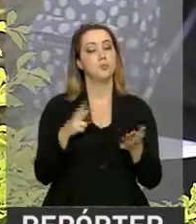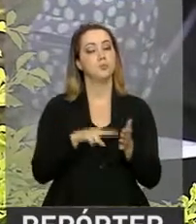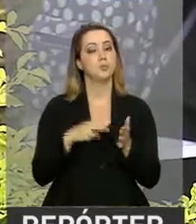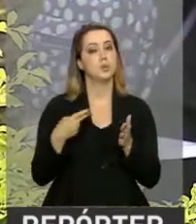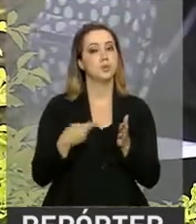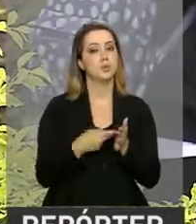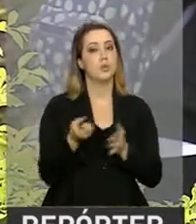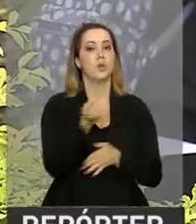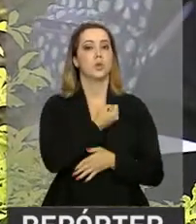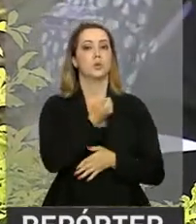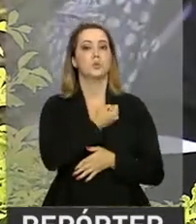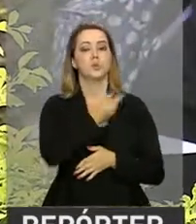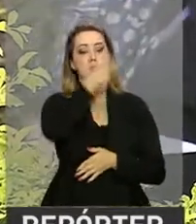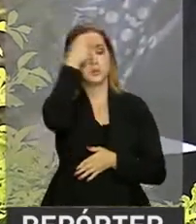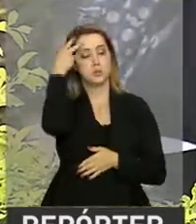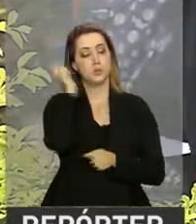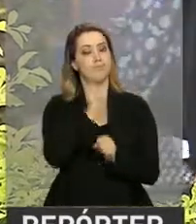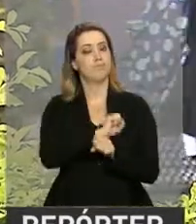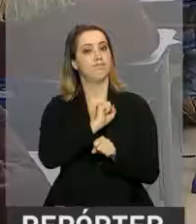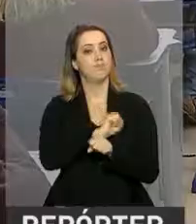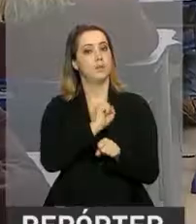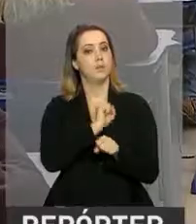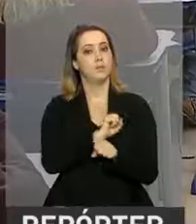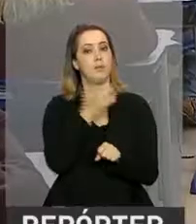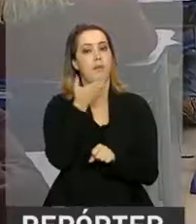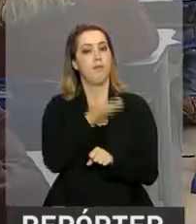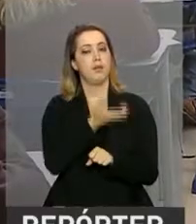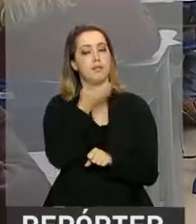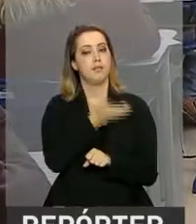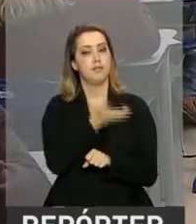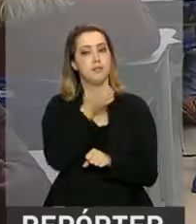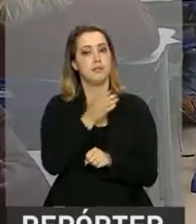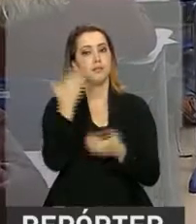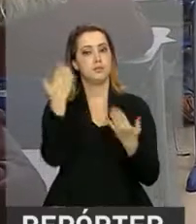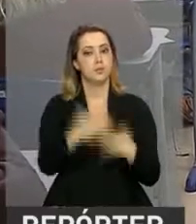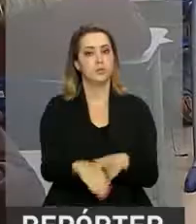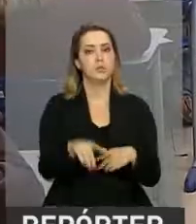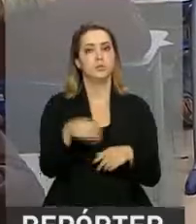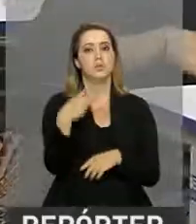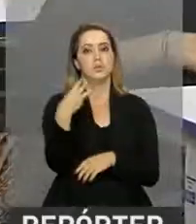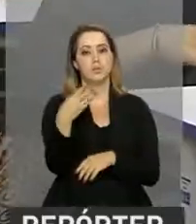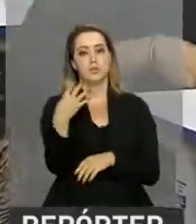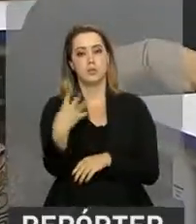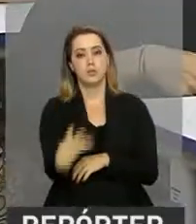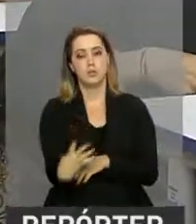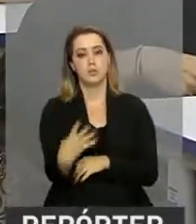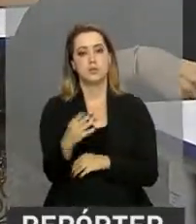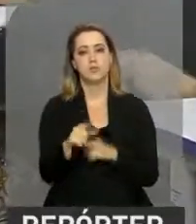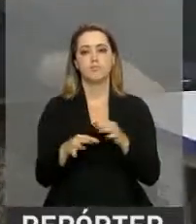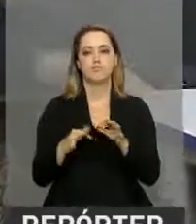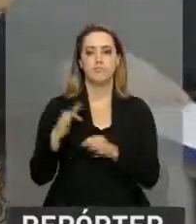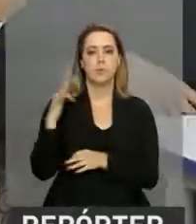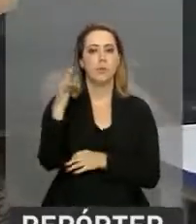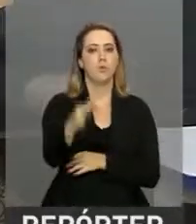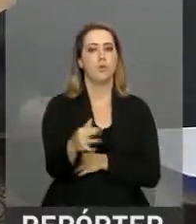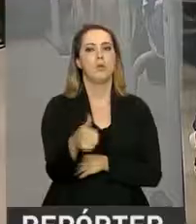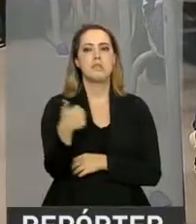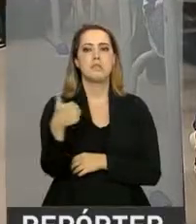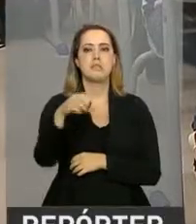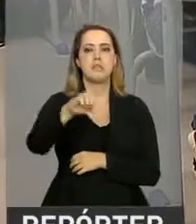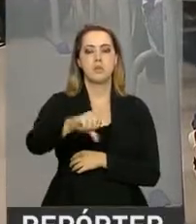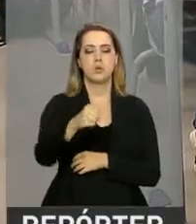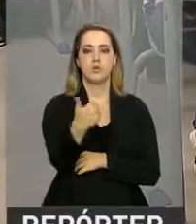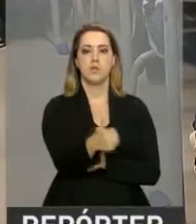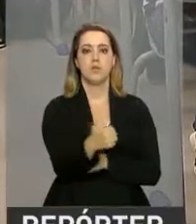de candidatos que devem fazer o exame nos dias 3 e 4 de dezembro passou de 191 mil